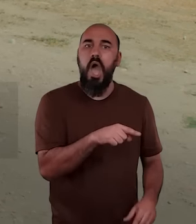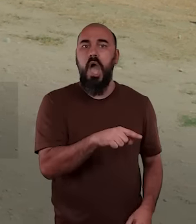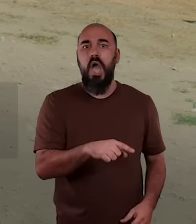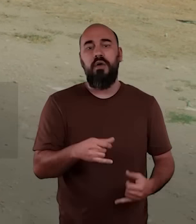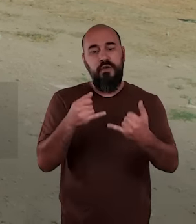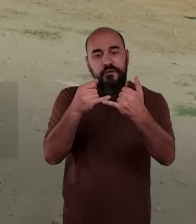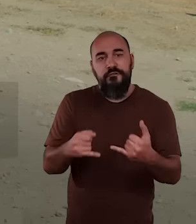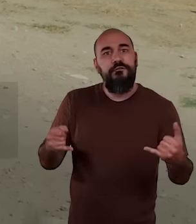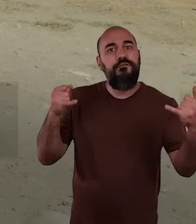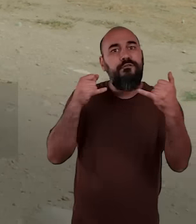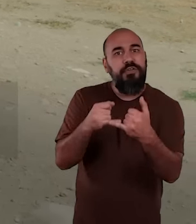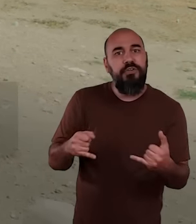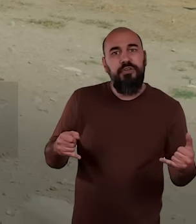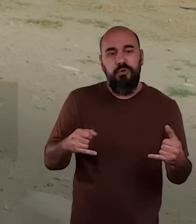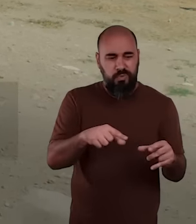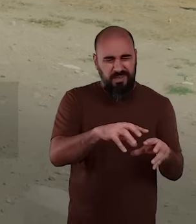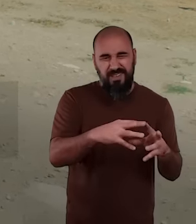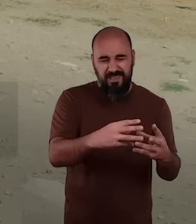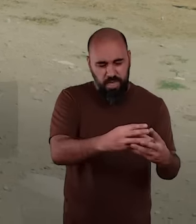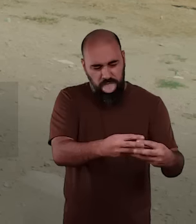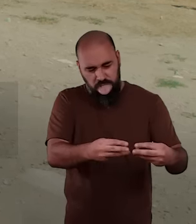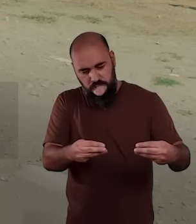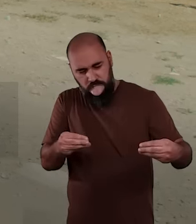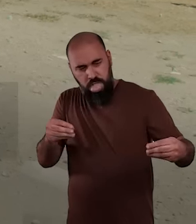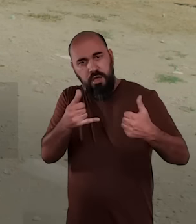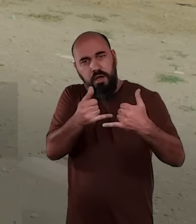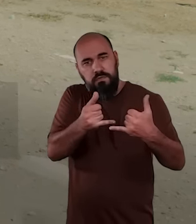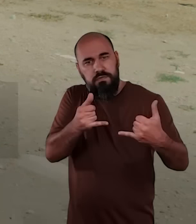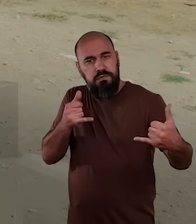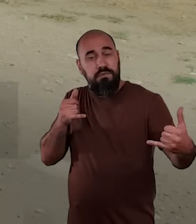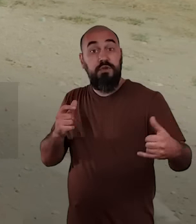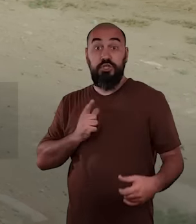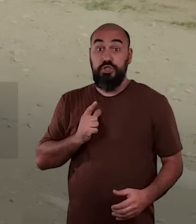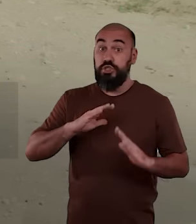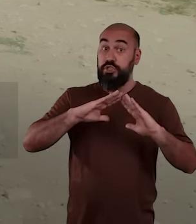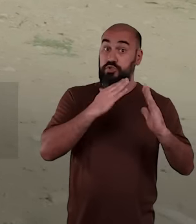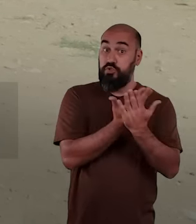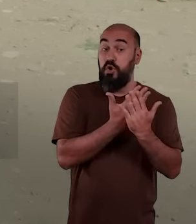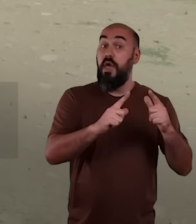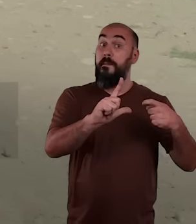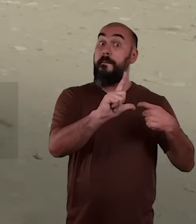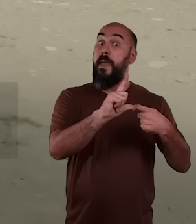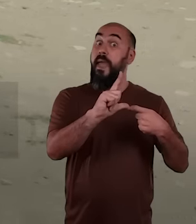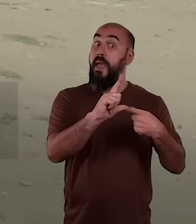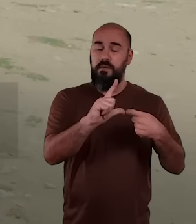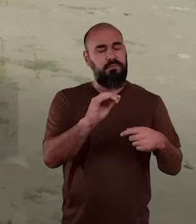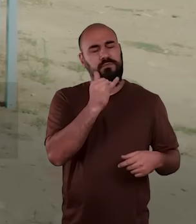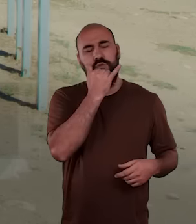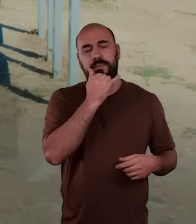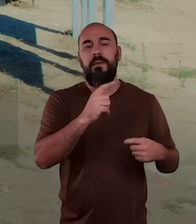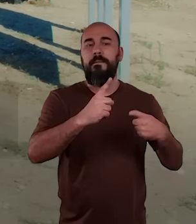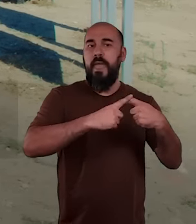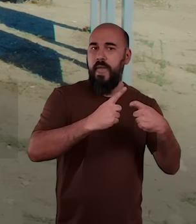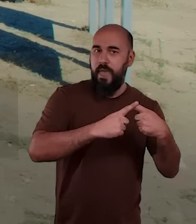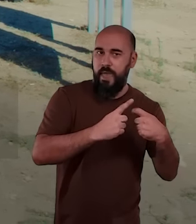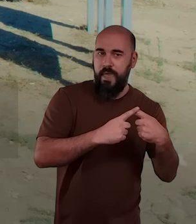um fio do cabelo da cabra, ela tinha escola de oftalmologia, era uma cidade